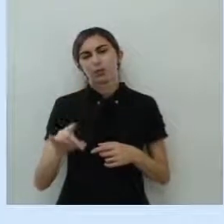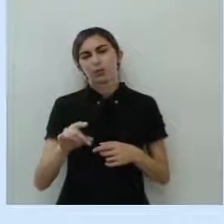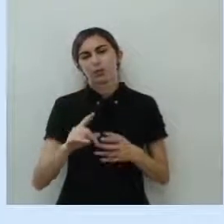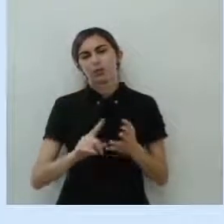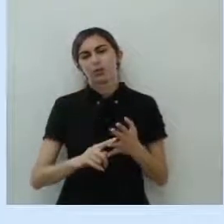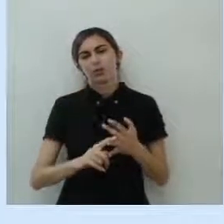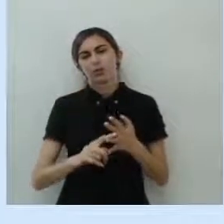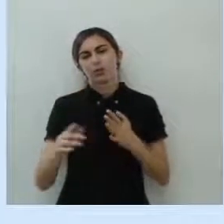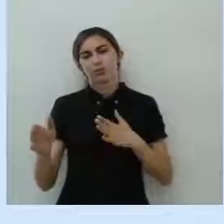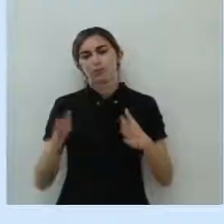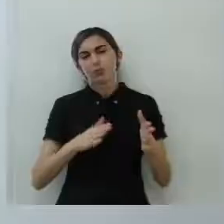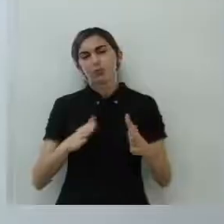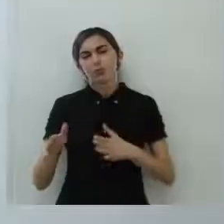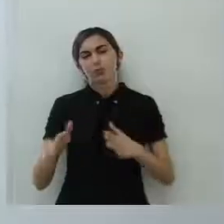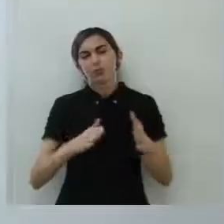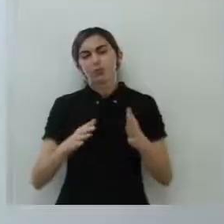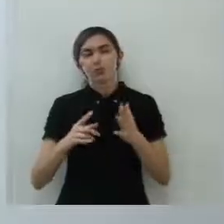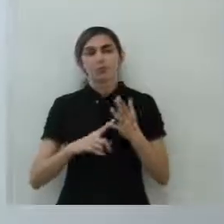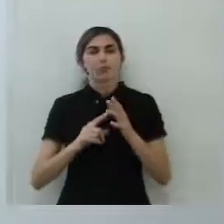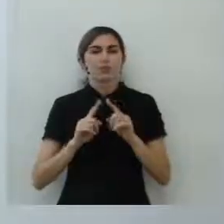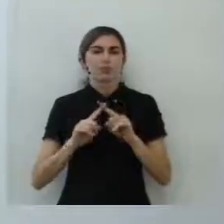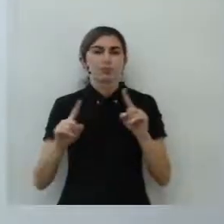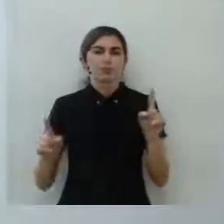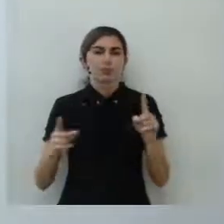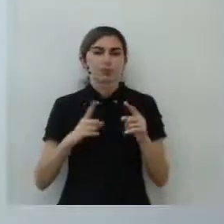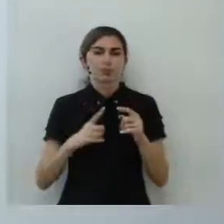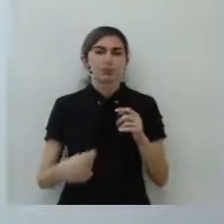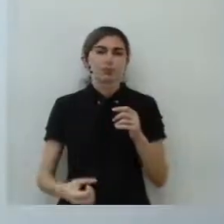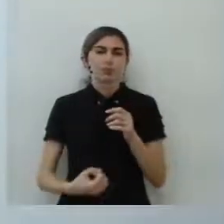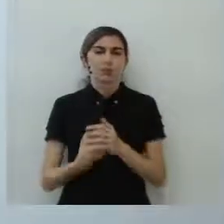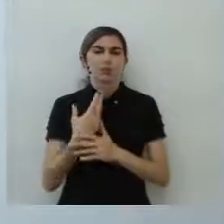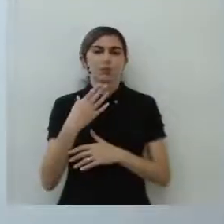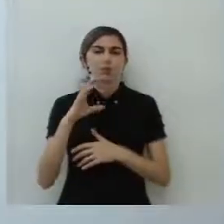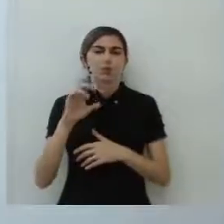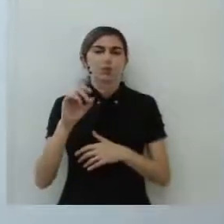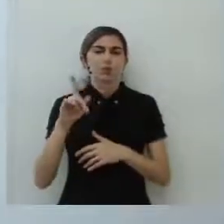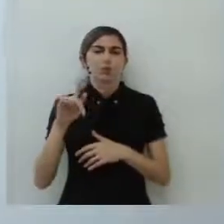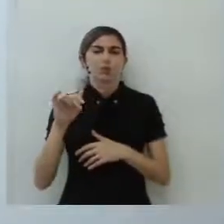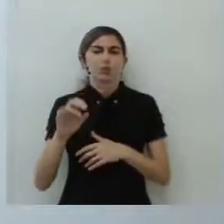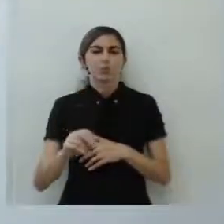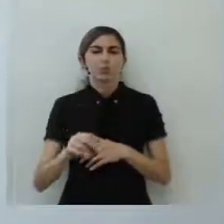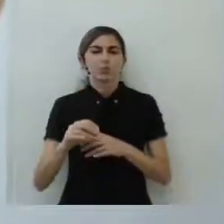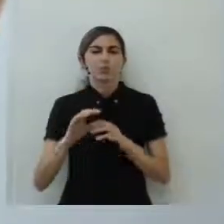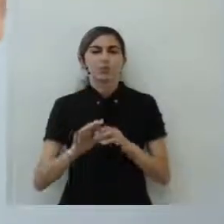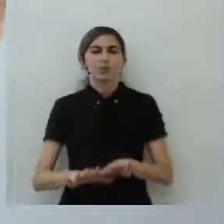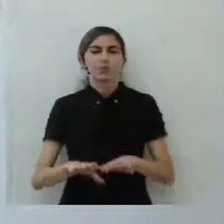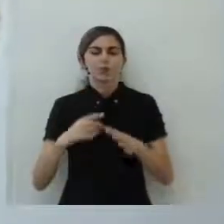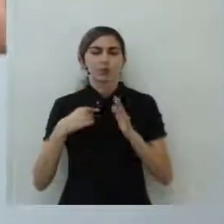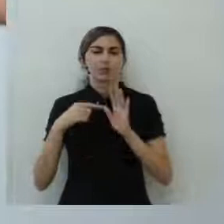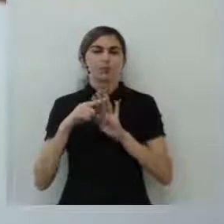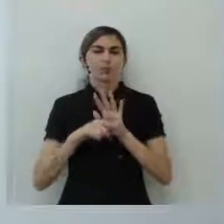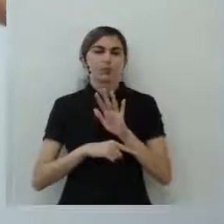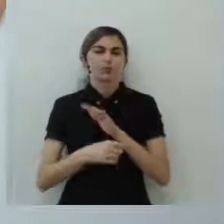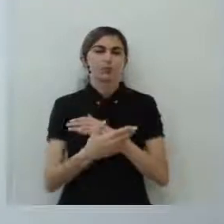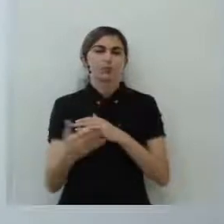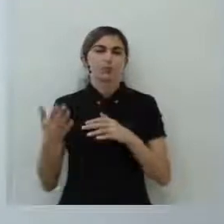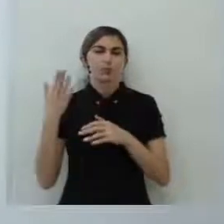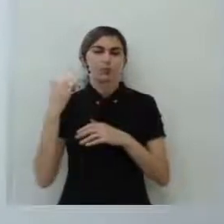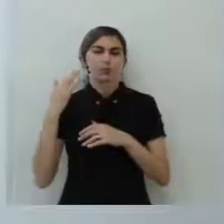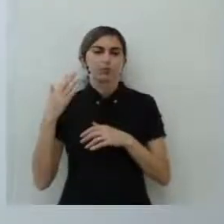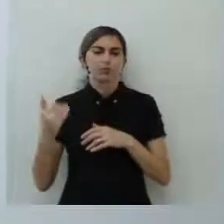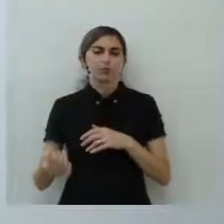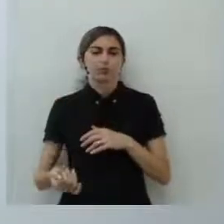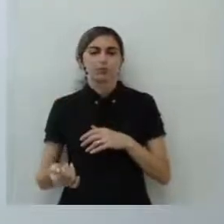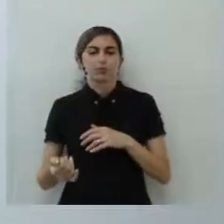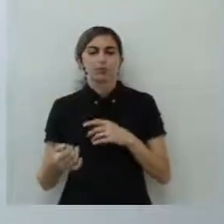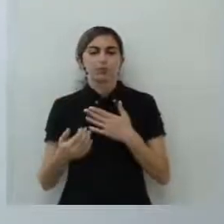um momento dele lá na Band, mas foi na Globo que ele se notabilizou. O programa dele fez muito